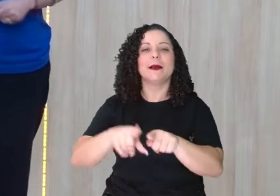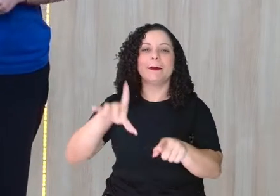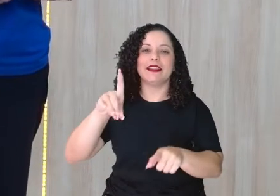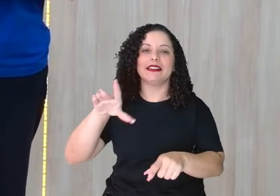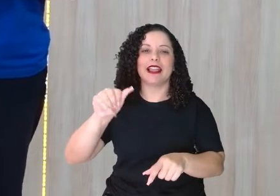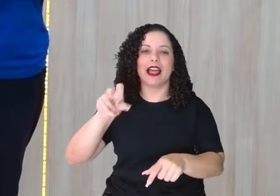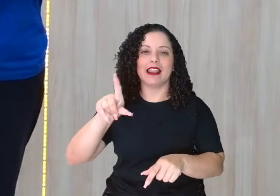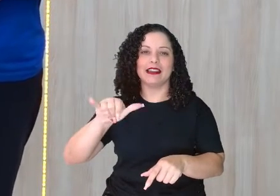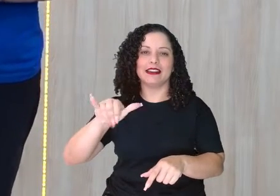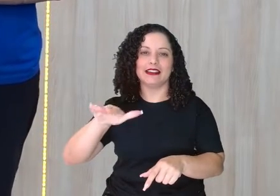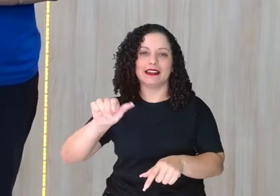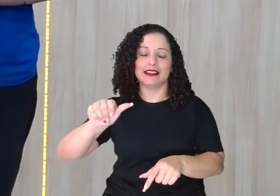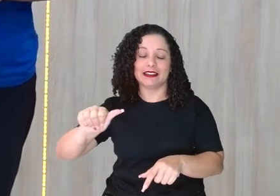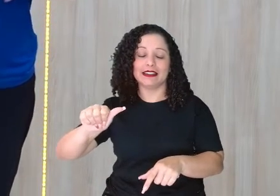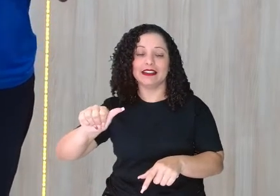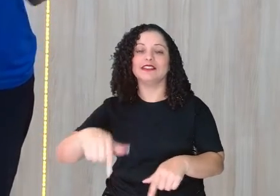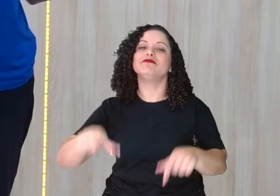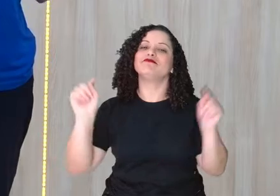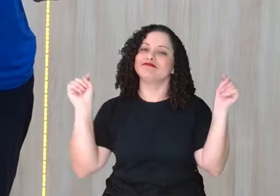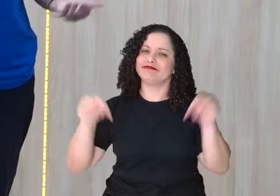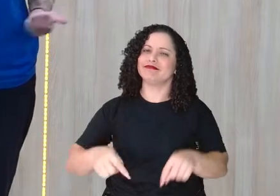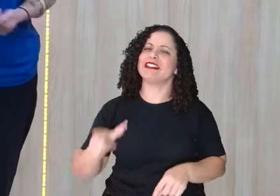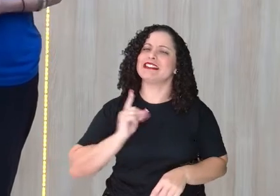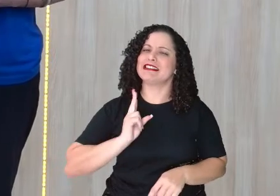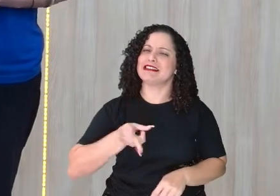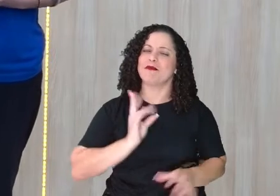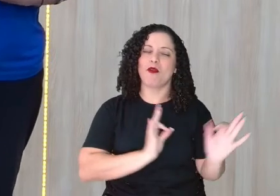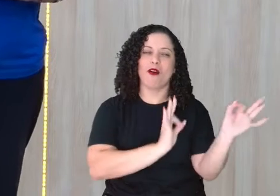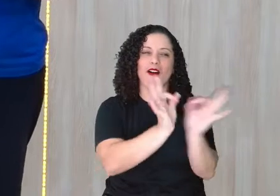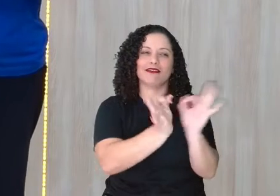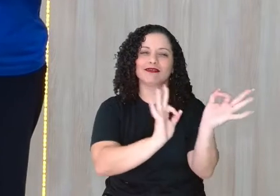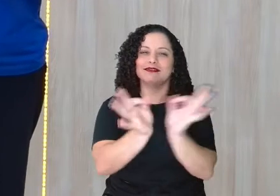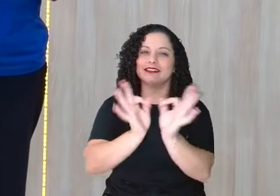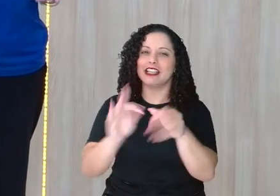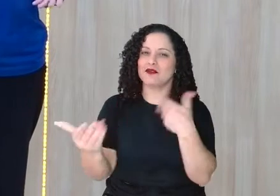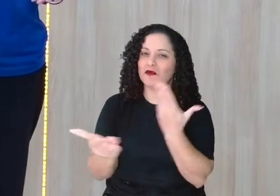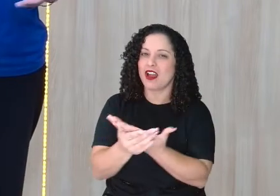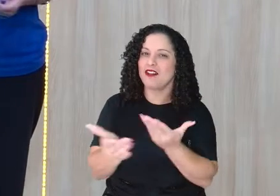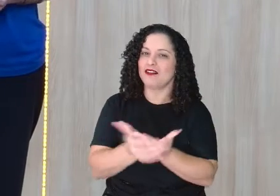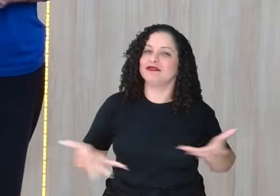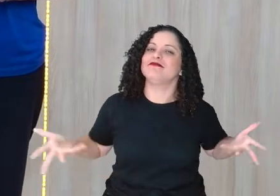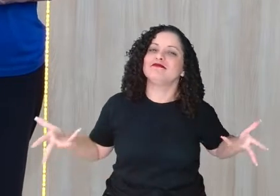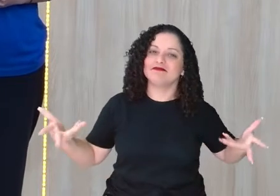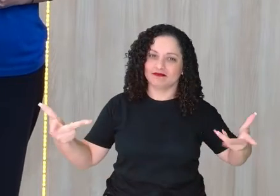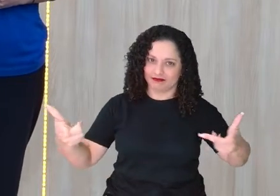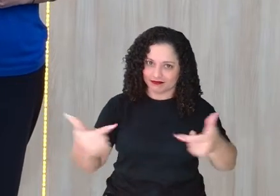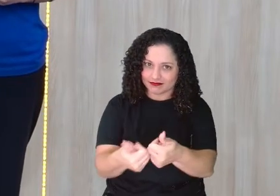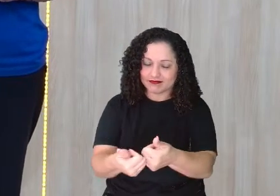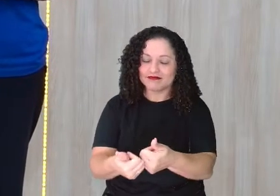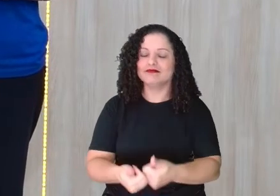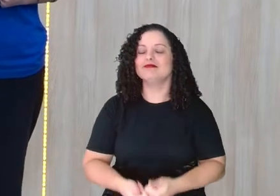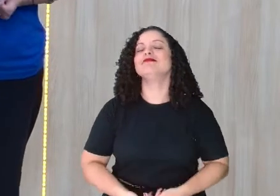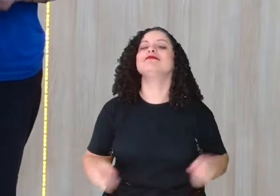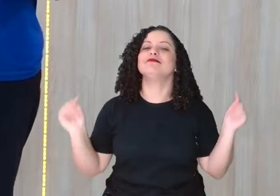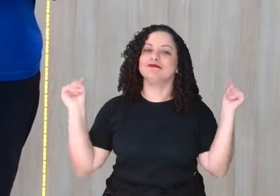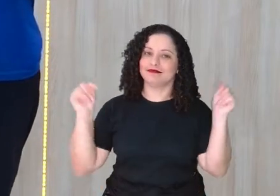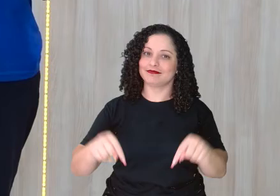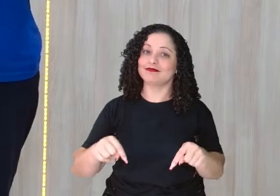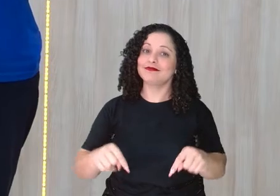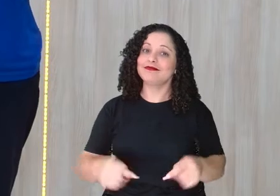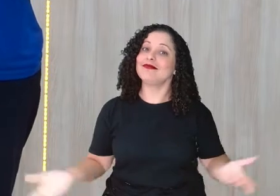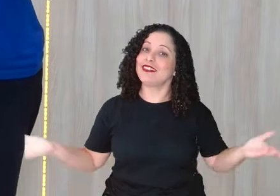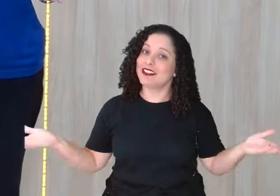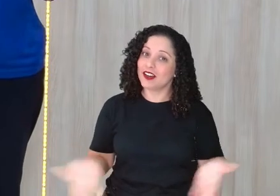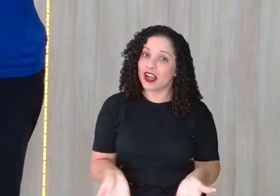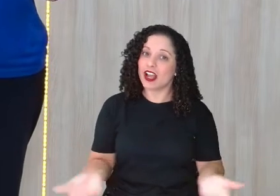aqui, ó, deixando a gente muito bem produzido, uma aula bem bonita, né? Maravilhosa.